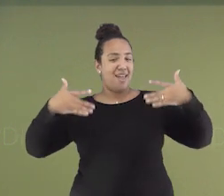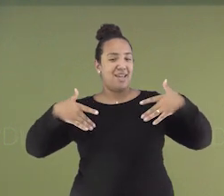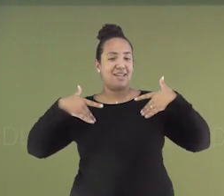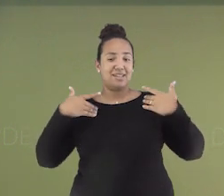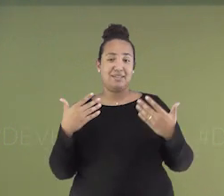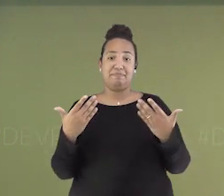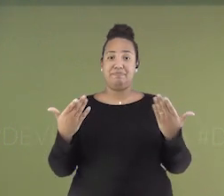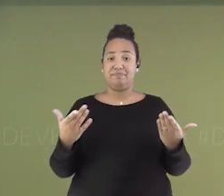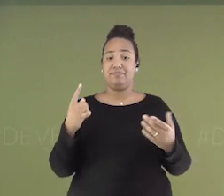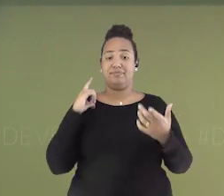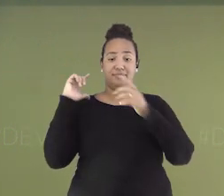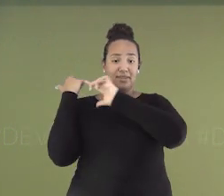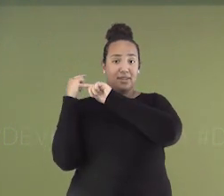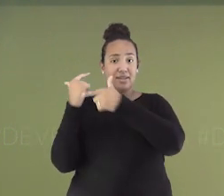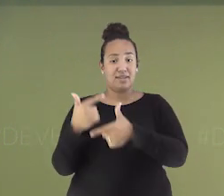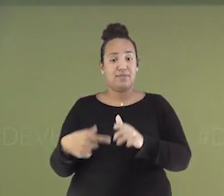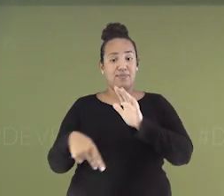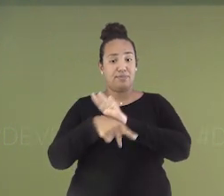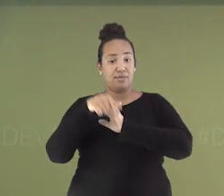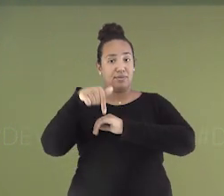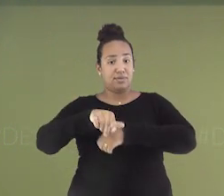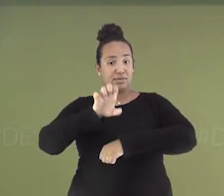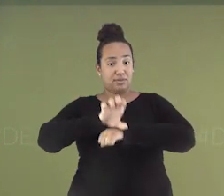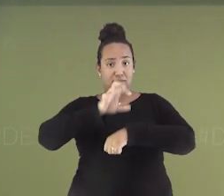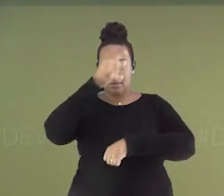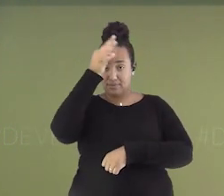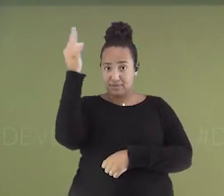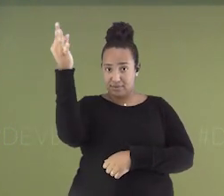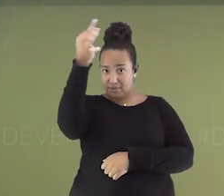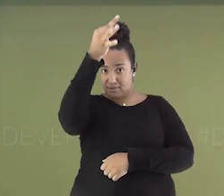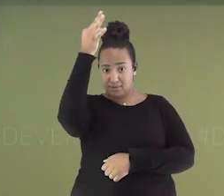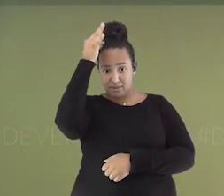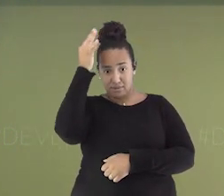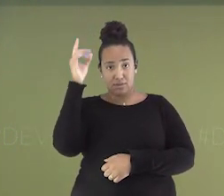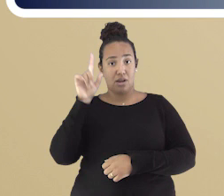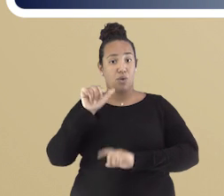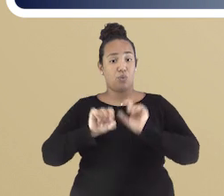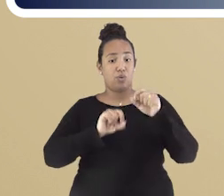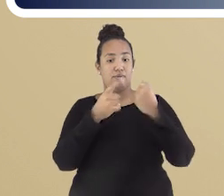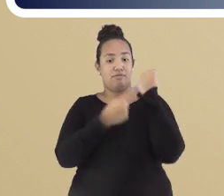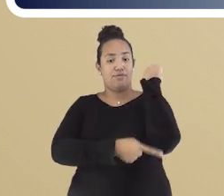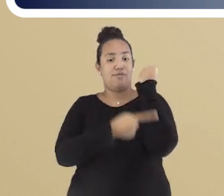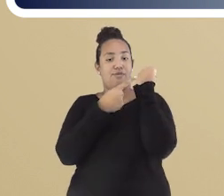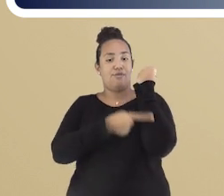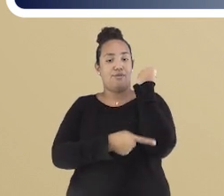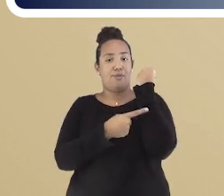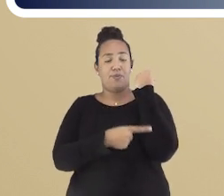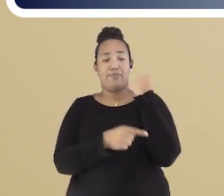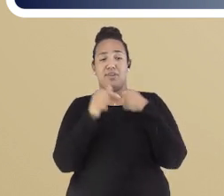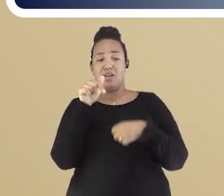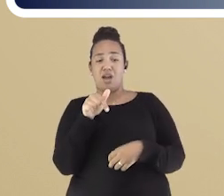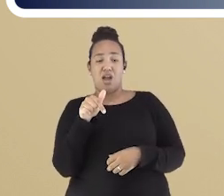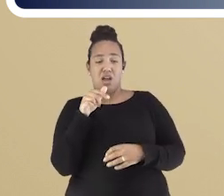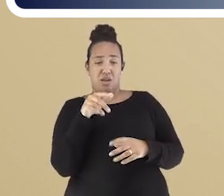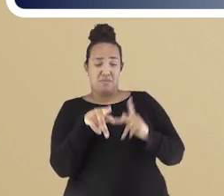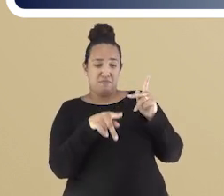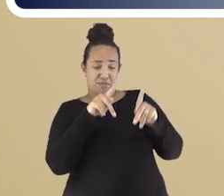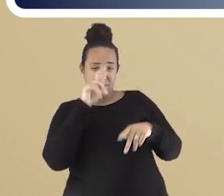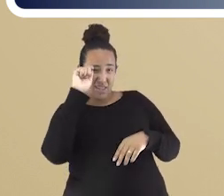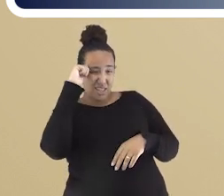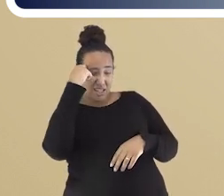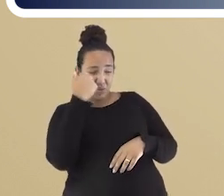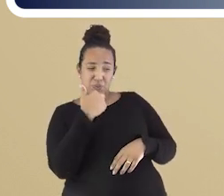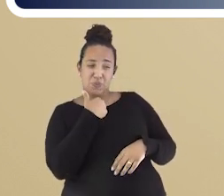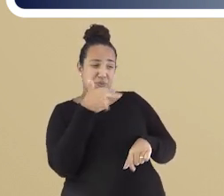Dessa mistura, nasceu uma tradição muito bonita aqui no nosso estado, que foi o Congo. Como eram impedidos de participar das festas